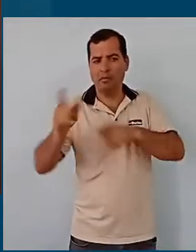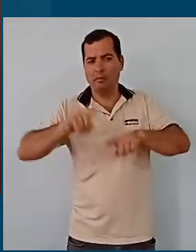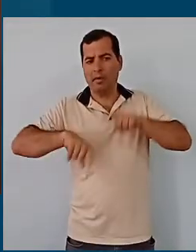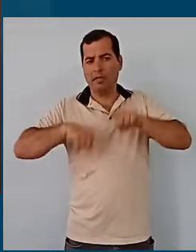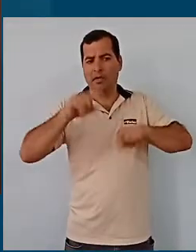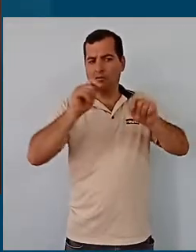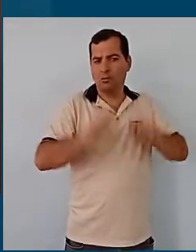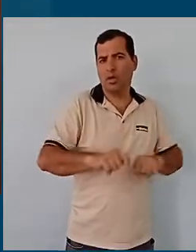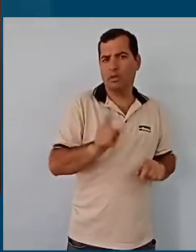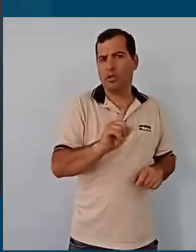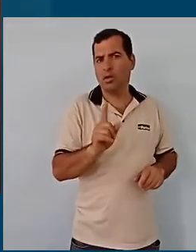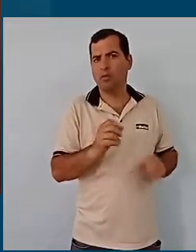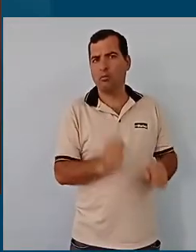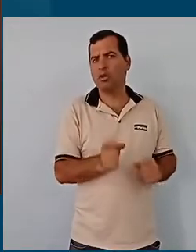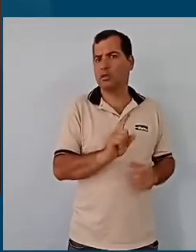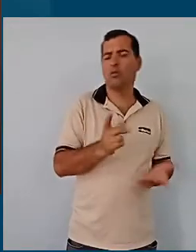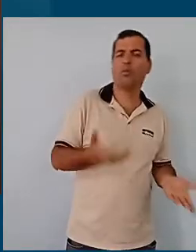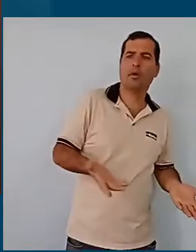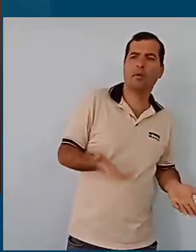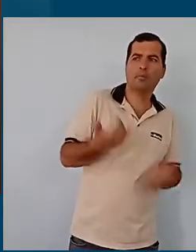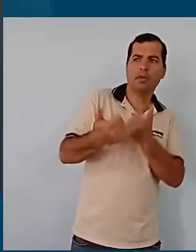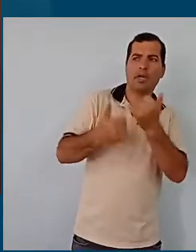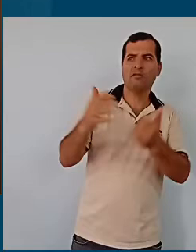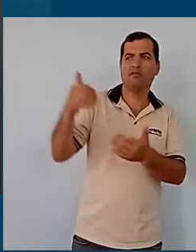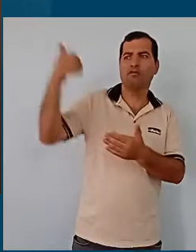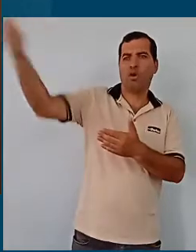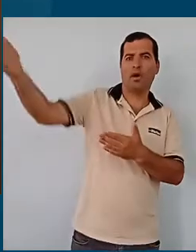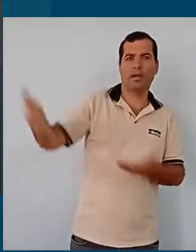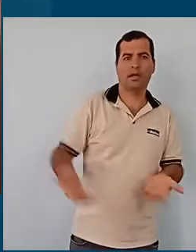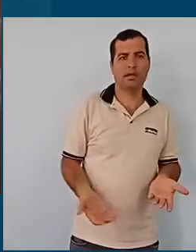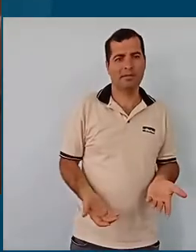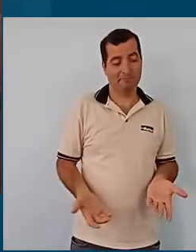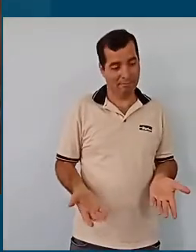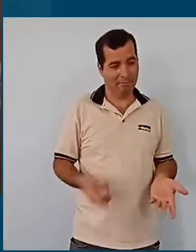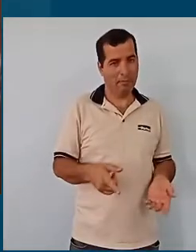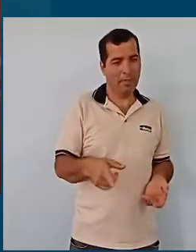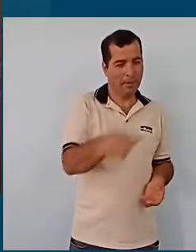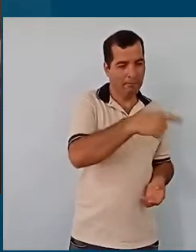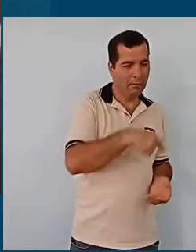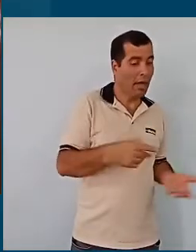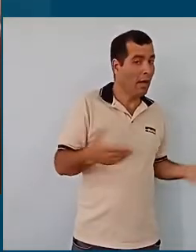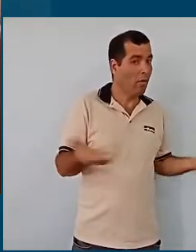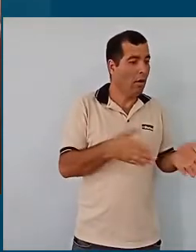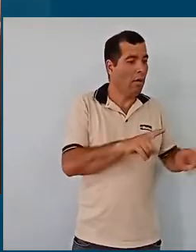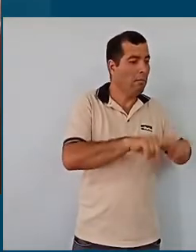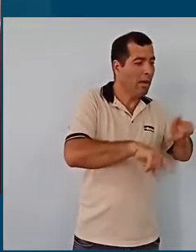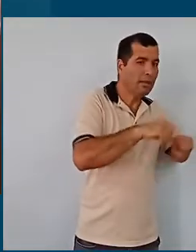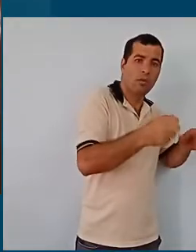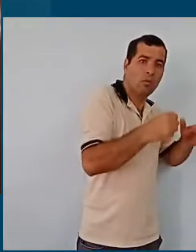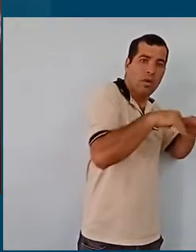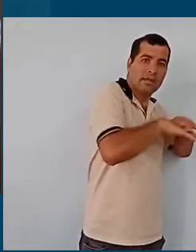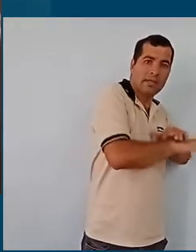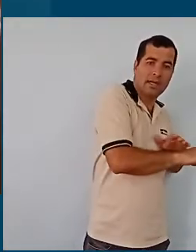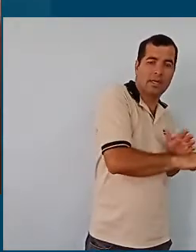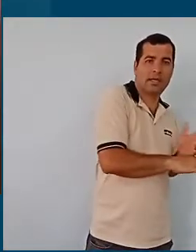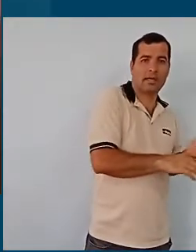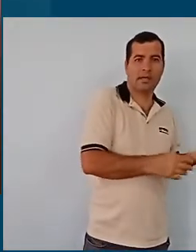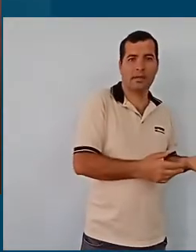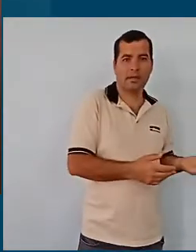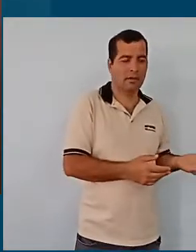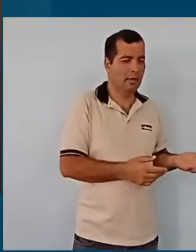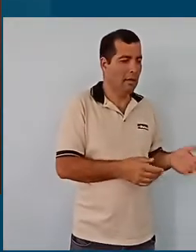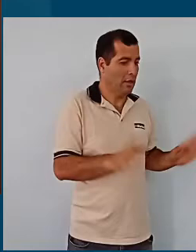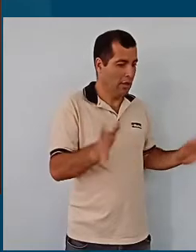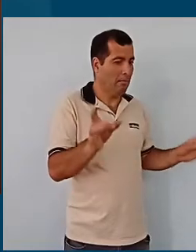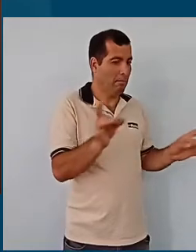que podemos levar de material para brincar lá fora? Como vamos guardar esse material depois da